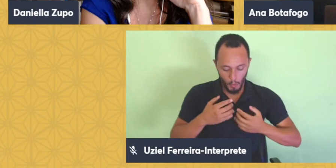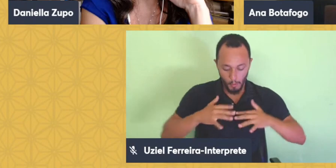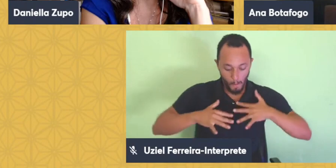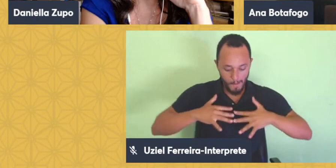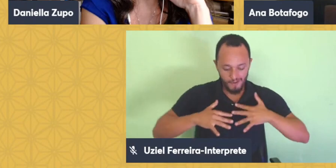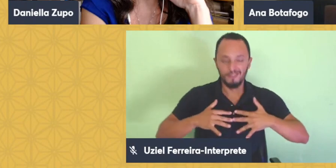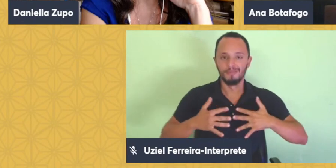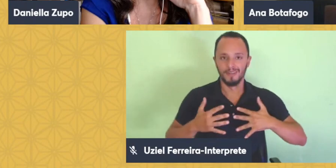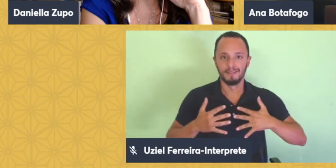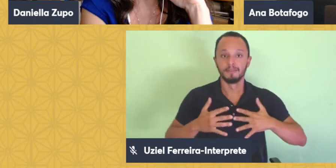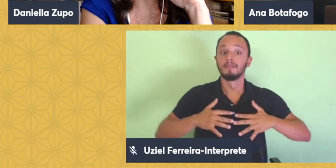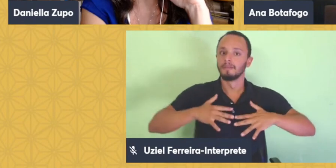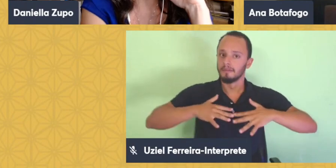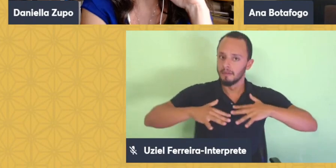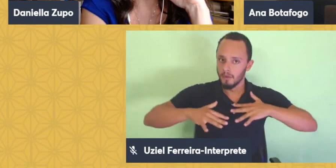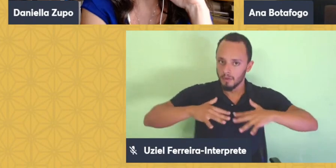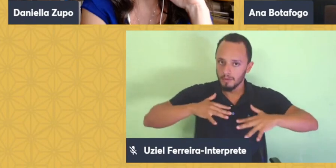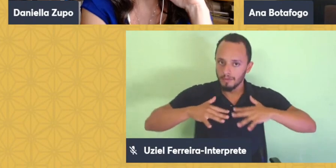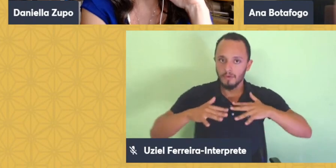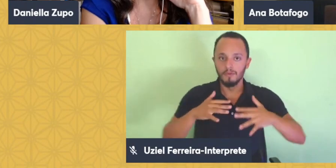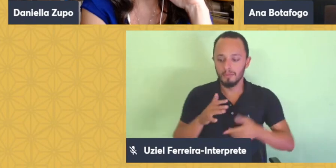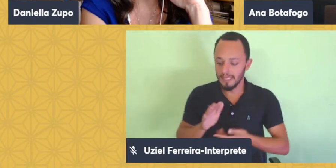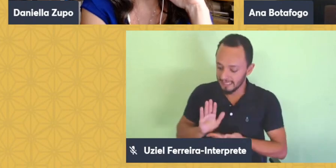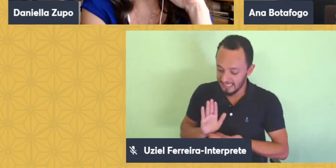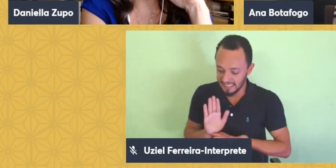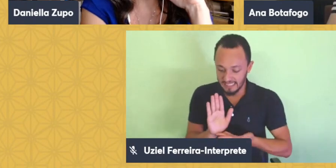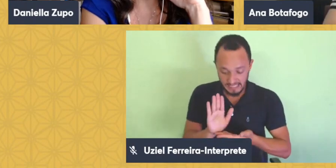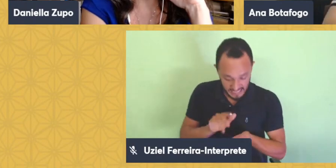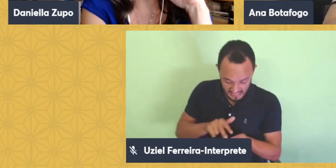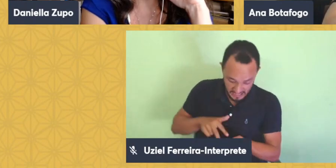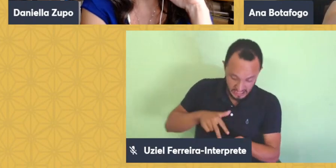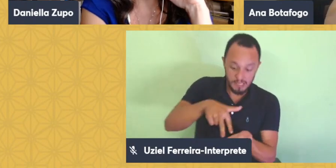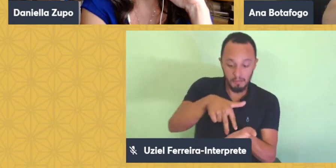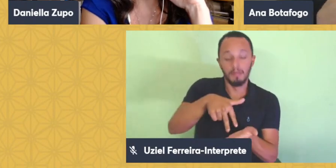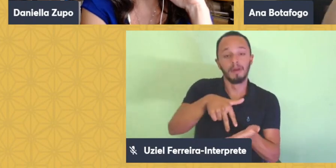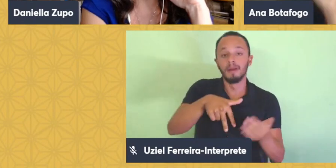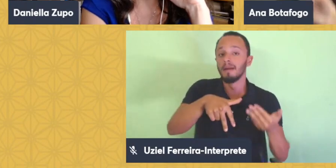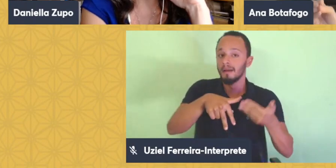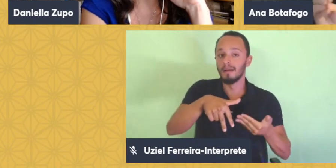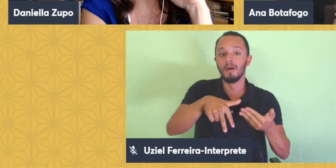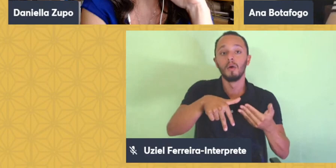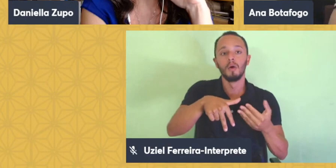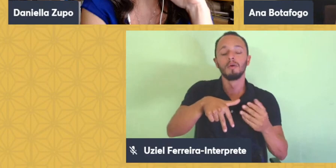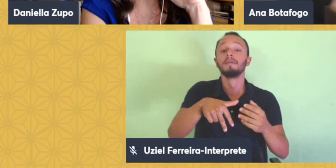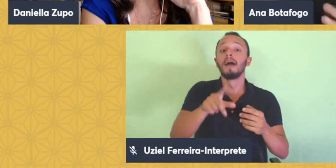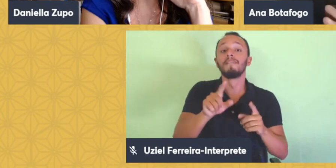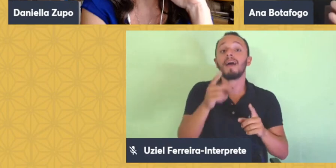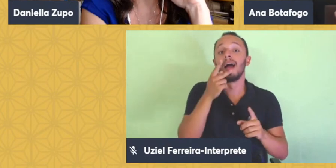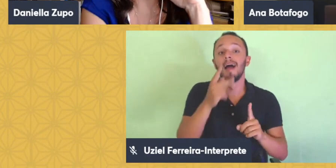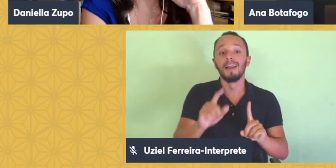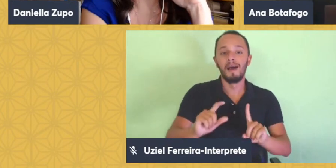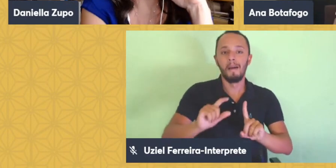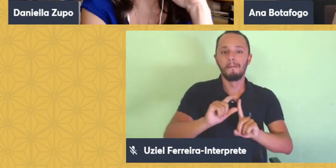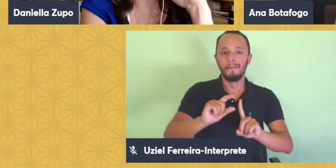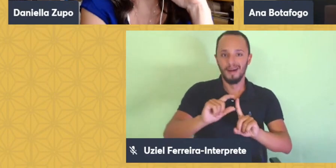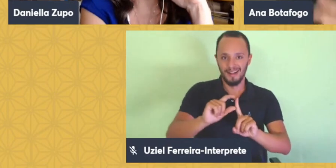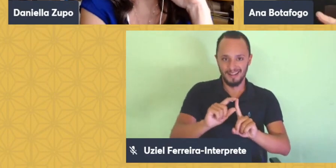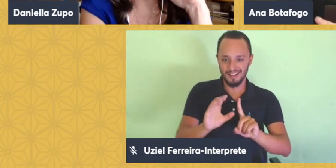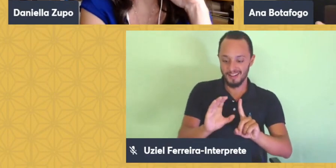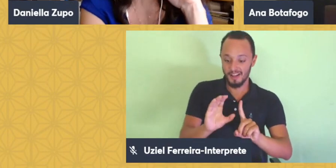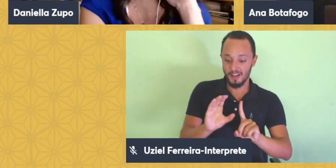se movimentar de se expressar e aliás quando a gente fala a palavra corpo que eu adorei esse